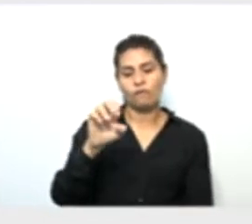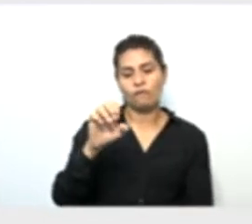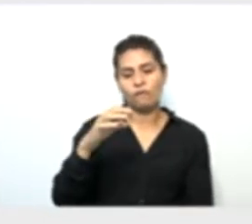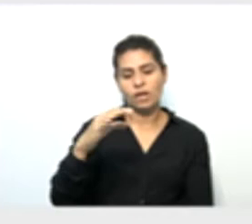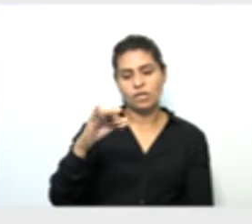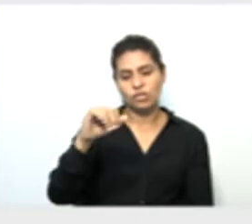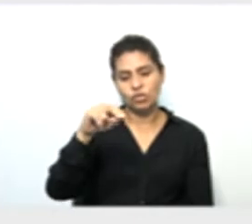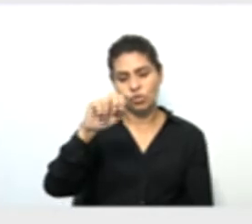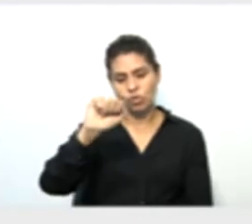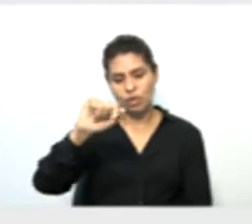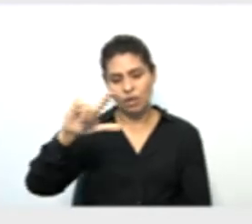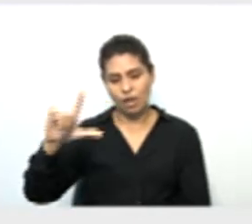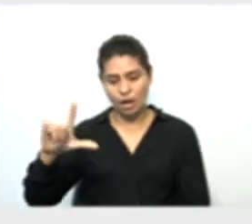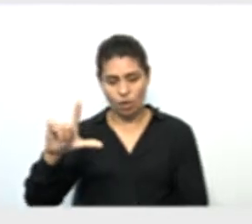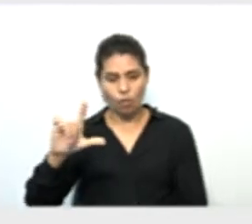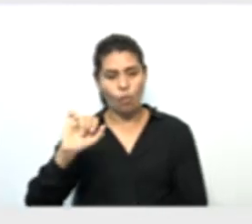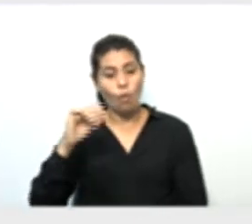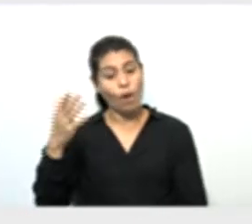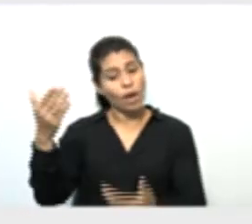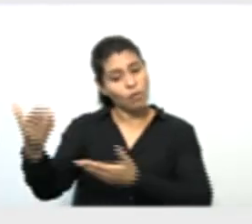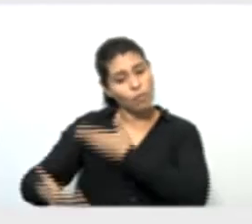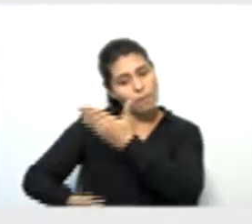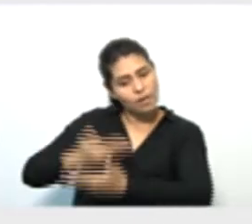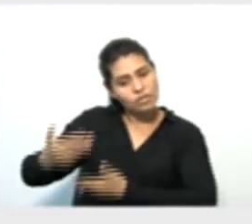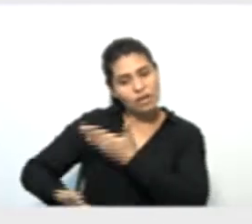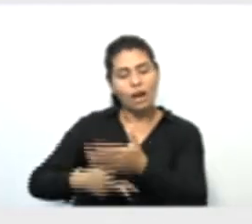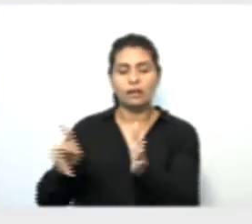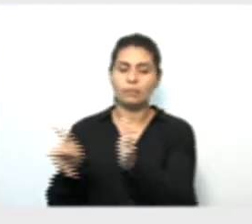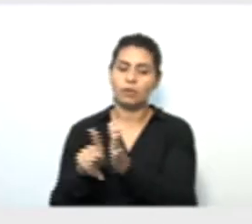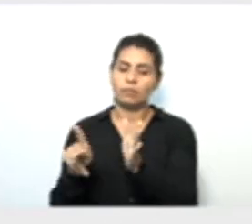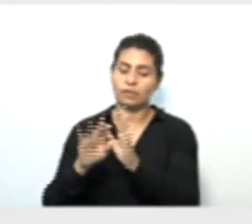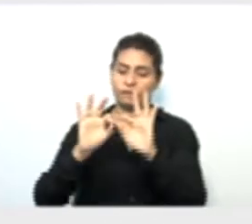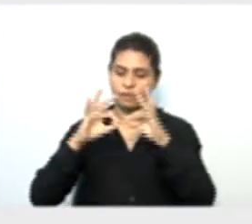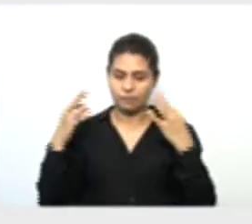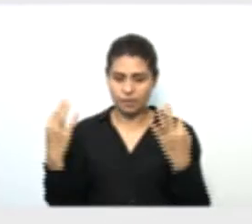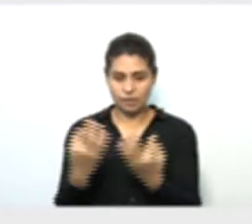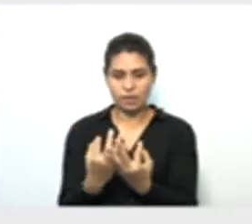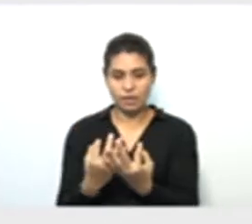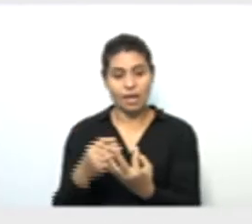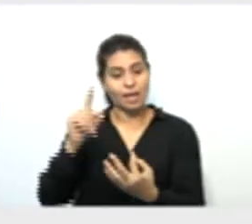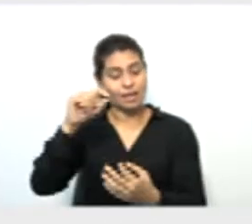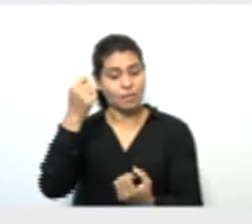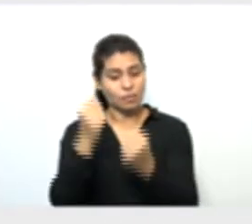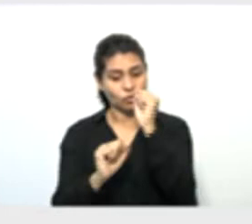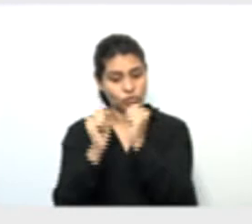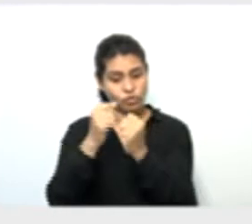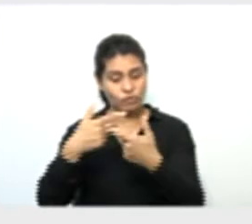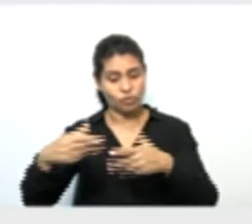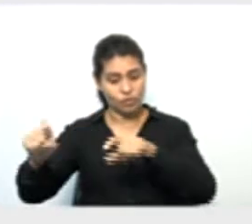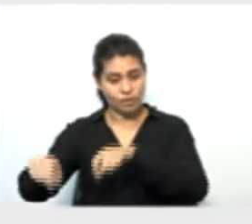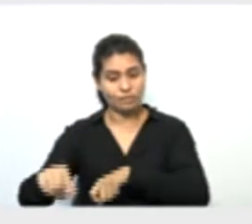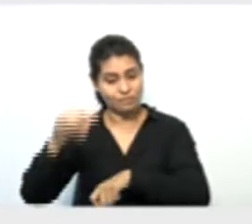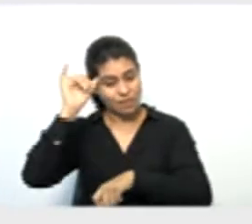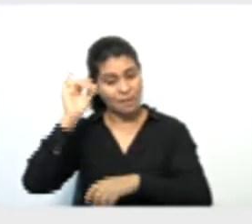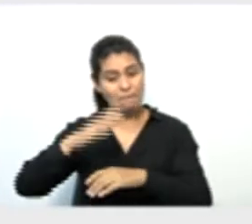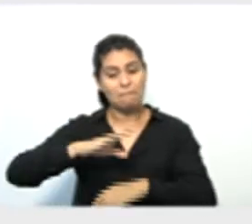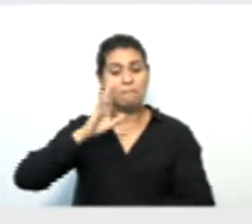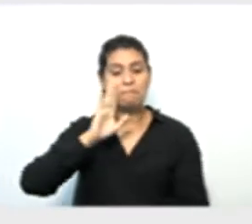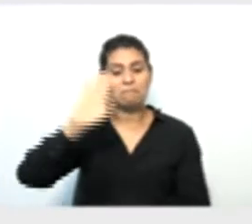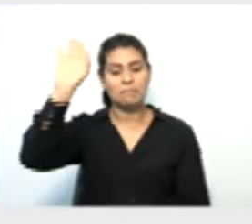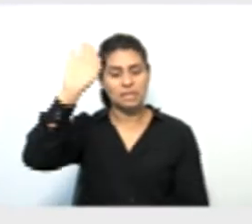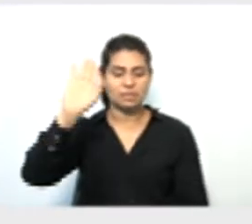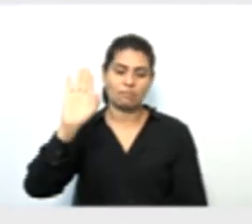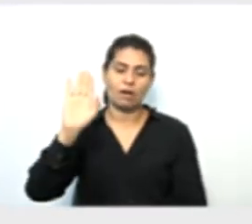a gestão da propriedade é compartilhada pela família e a atividade produtiva agropecuária é a principal